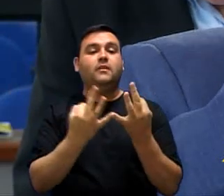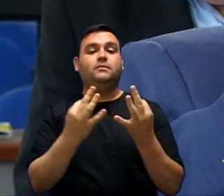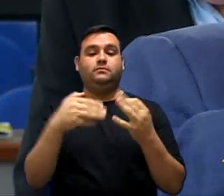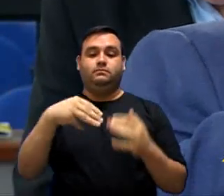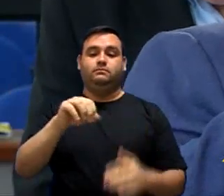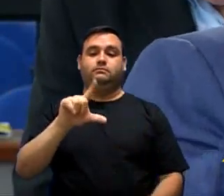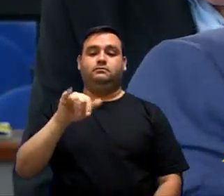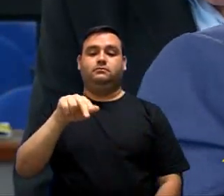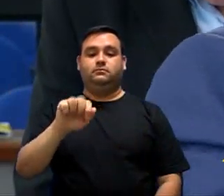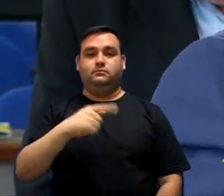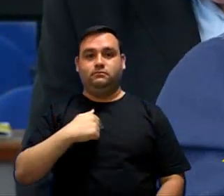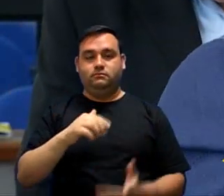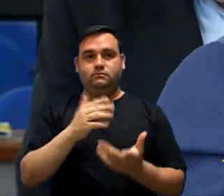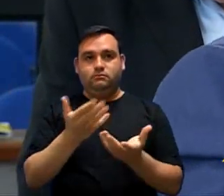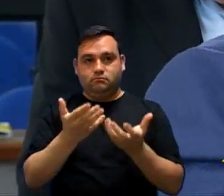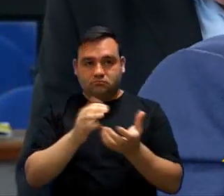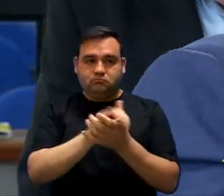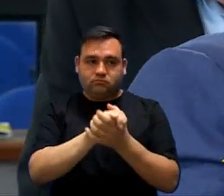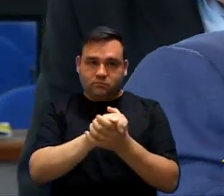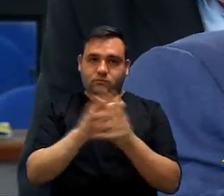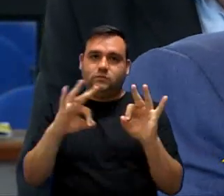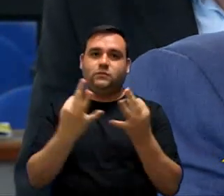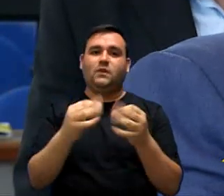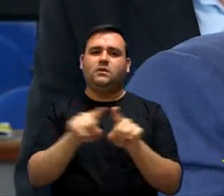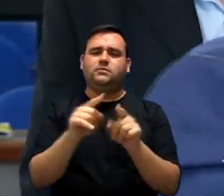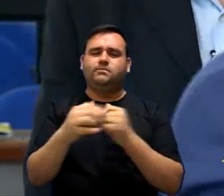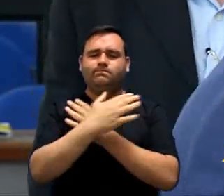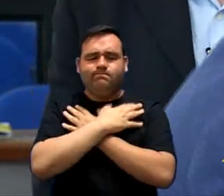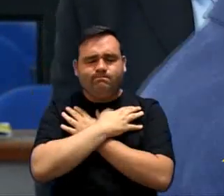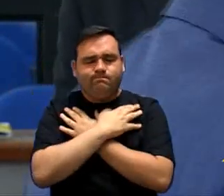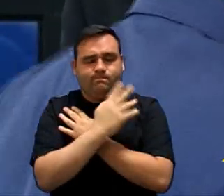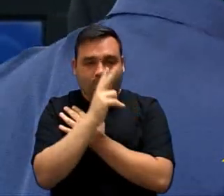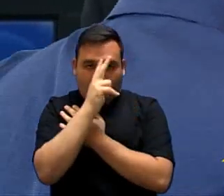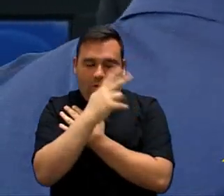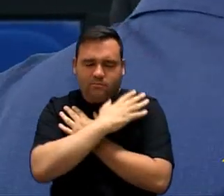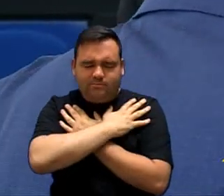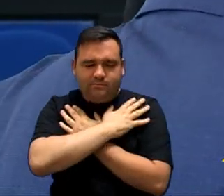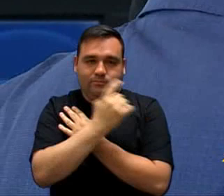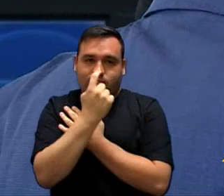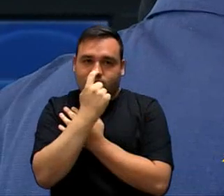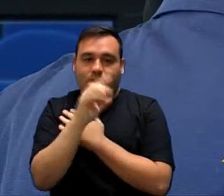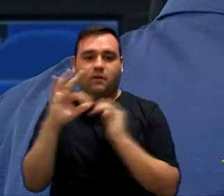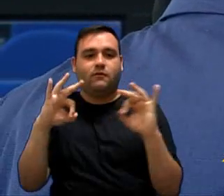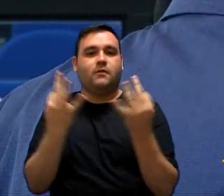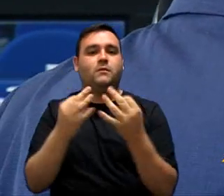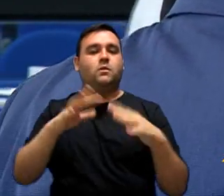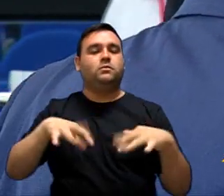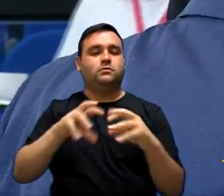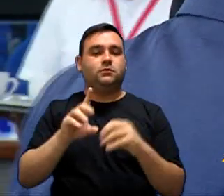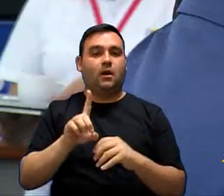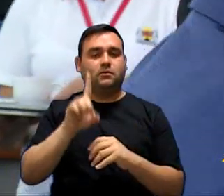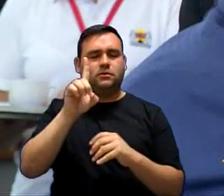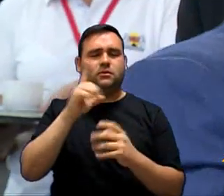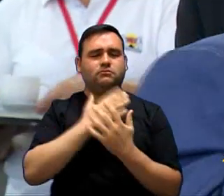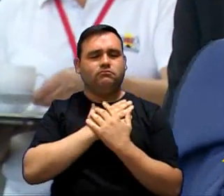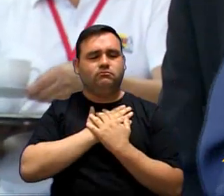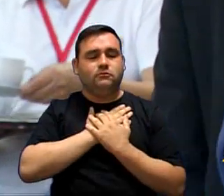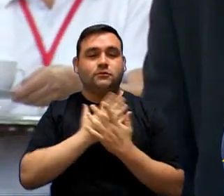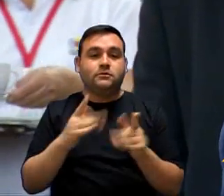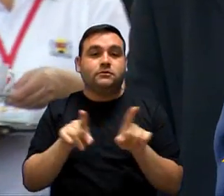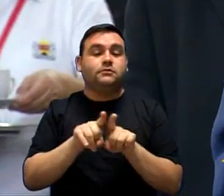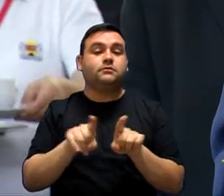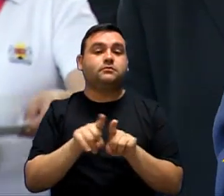Molina, quero cumprimentar eles e mandar um abraço fraterno a toda a família, que Deus tenha.